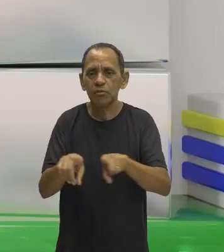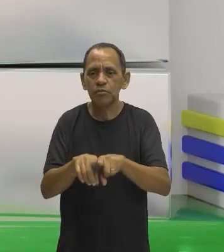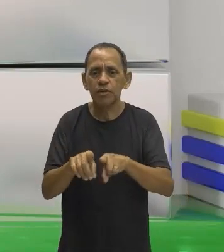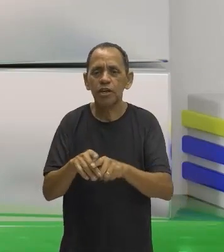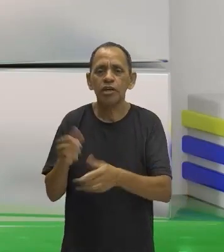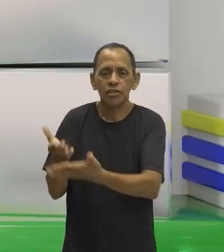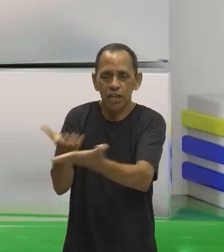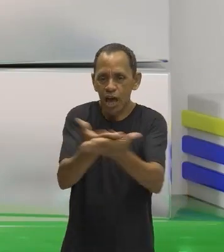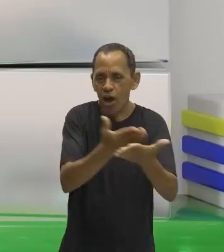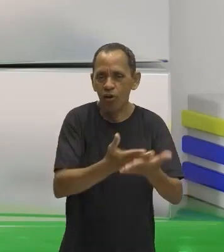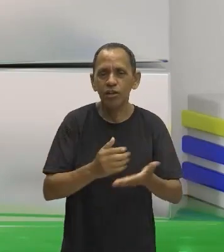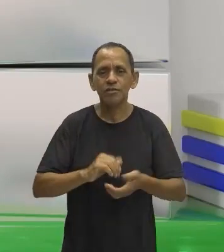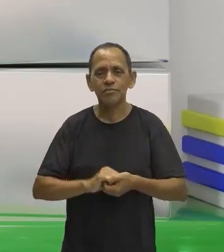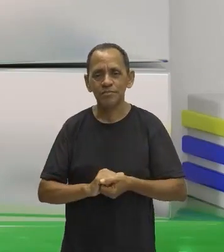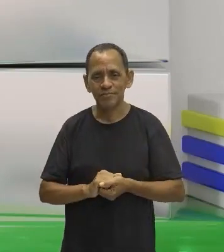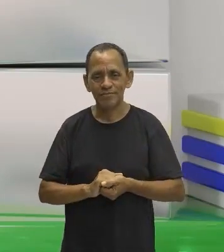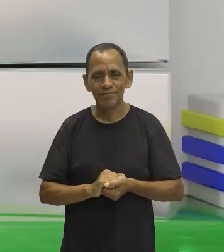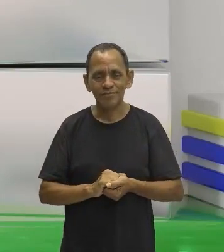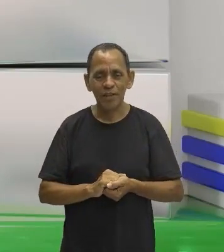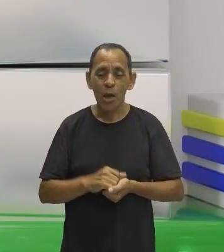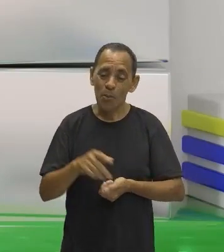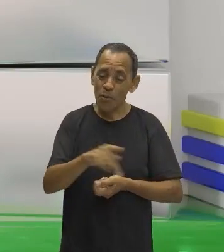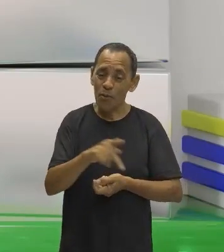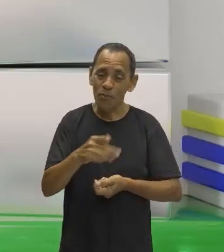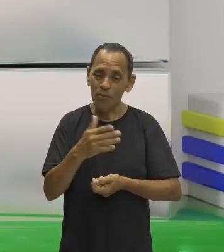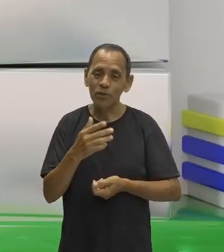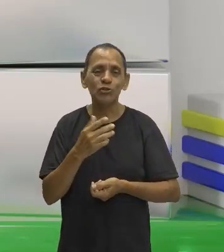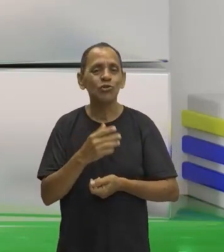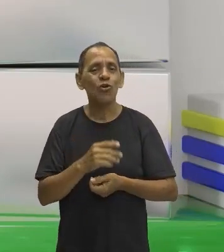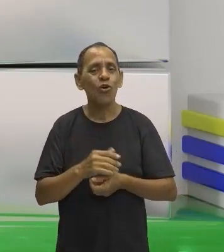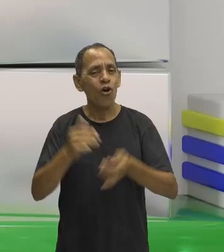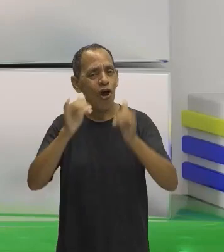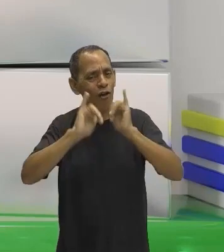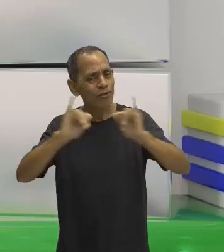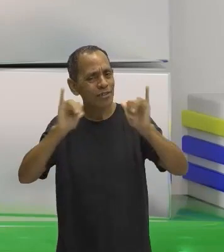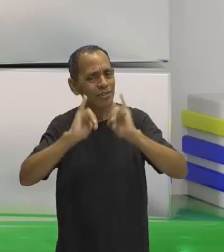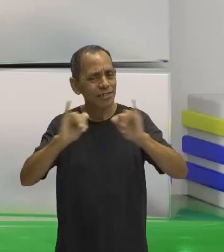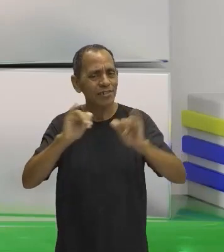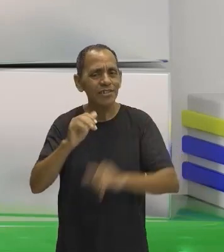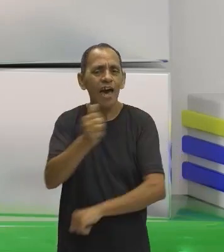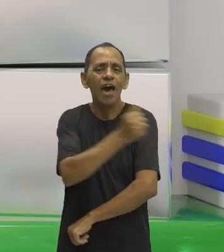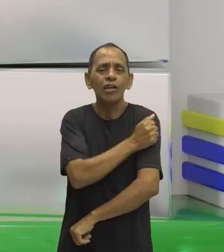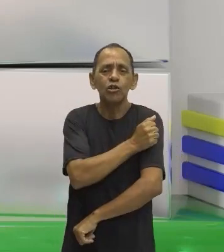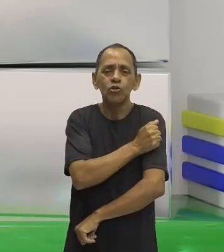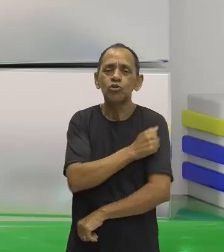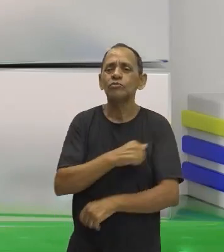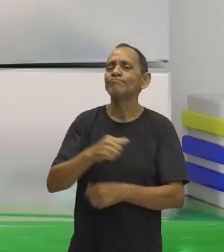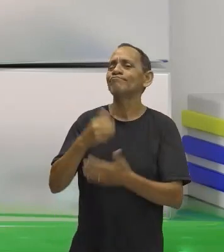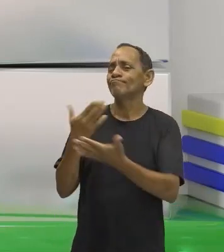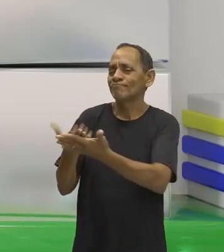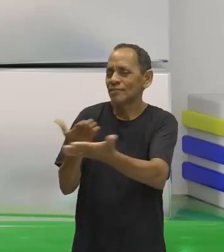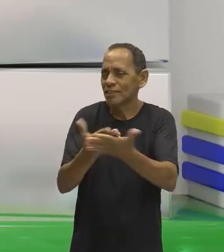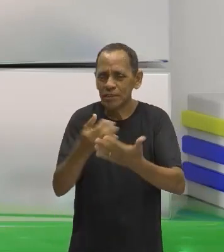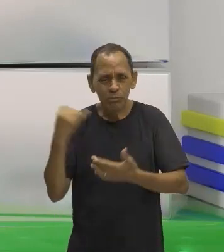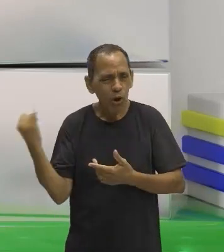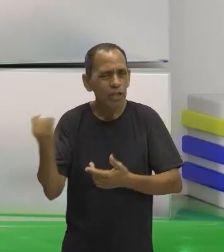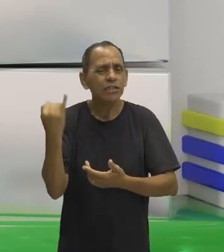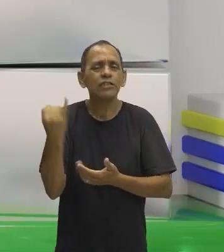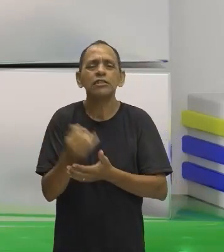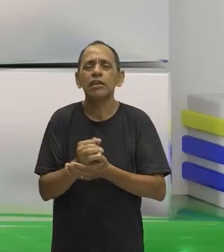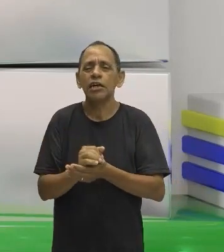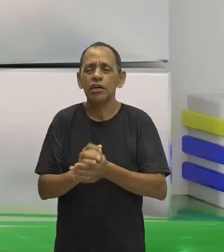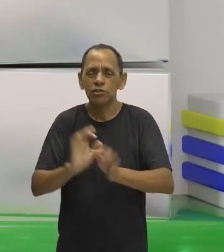que falar para os alunos assim, queridos, venham, a aula inaugural é muito importante, ela foi preparada com muito carinho por vocês, os professores aí estão